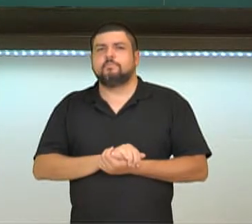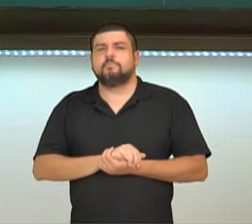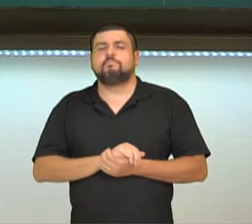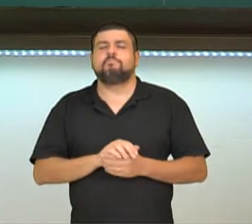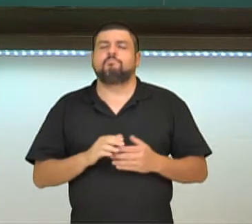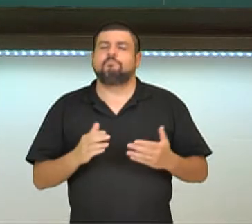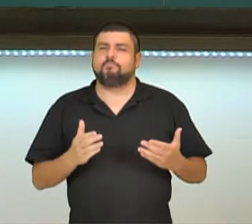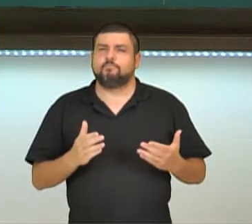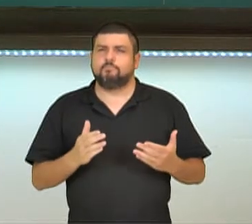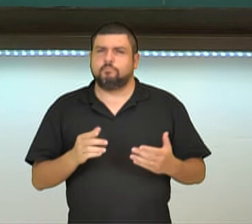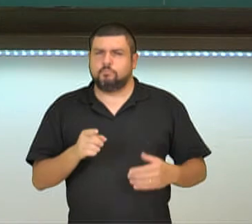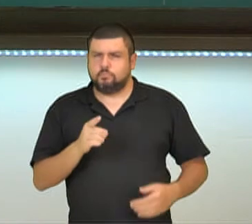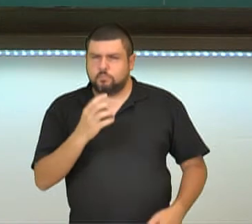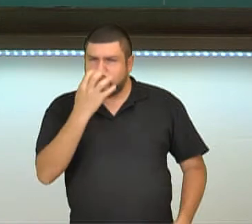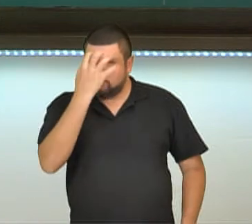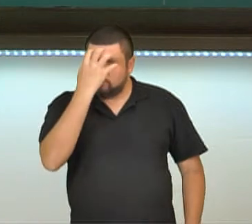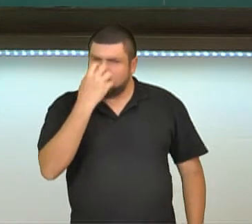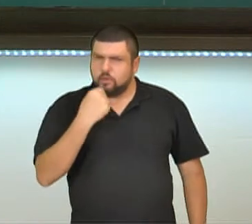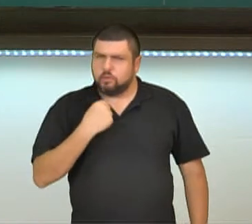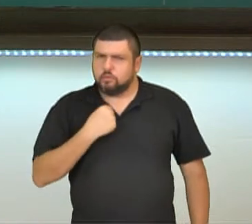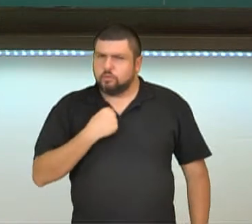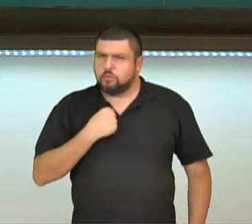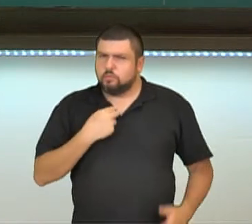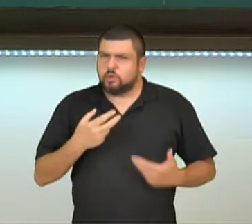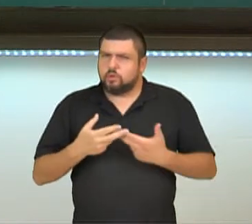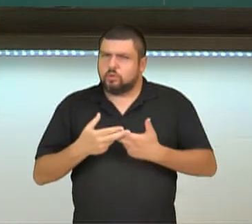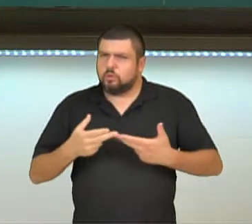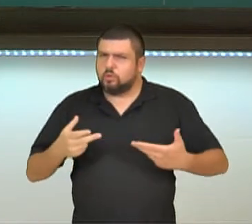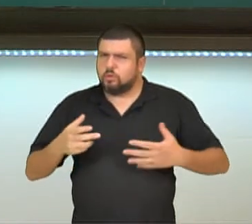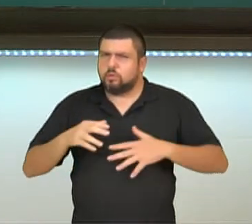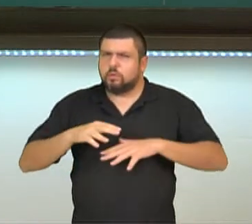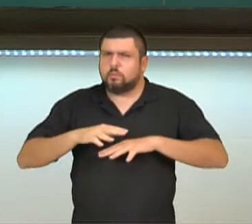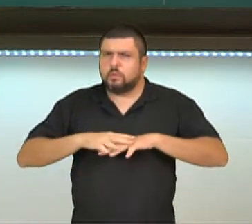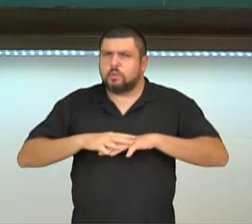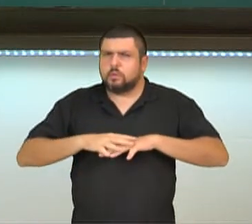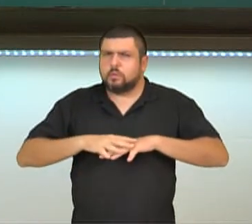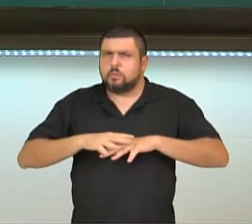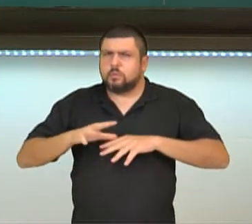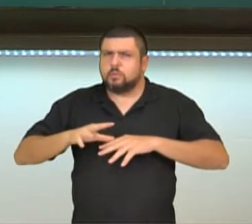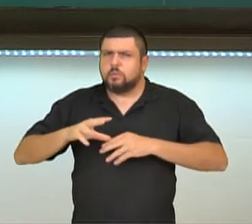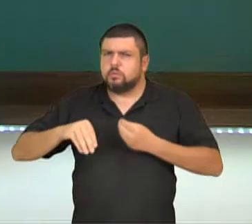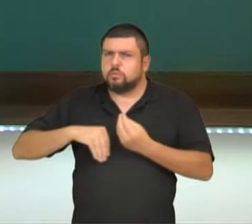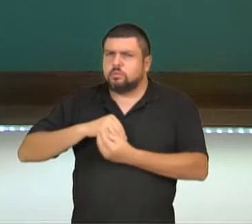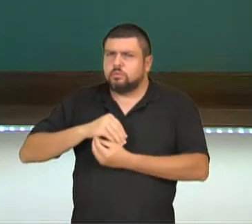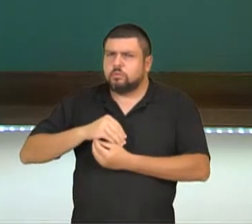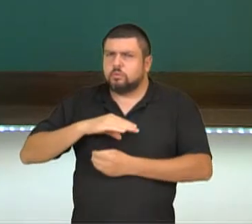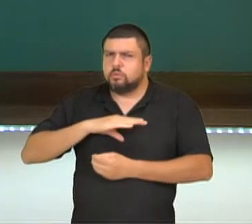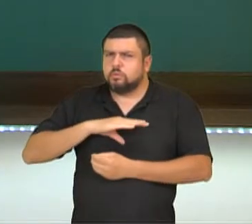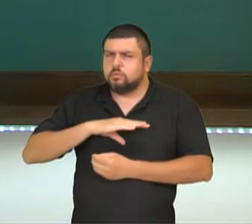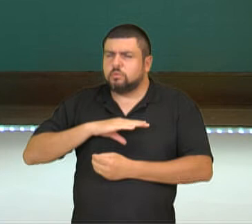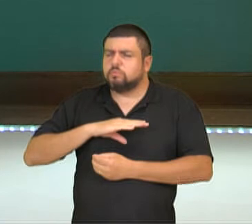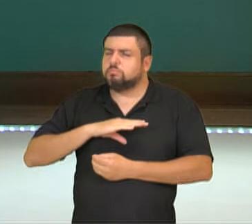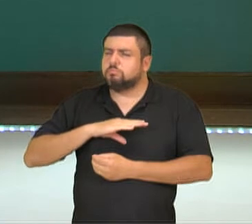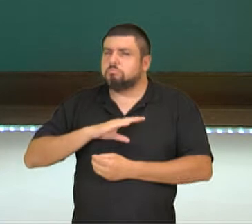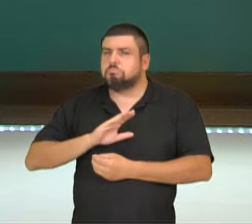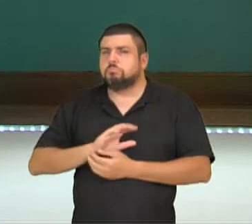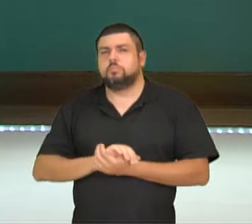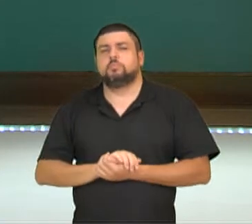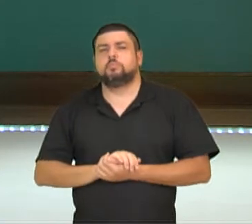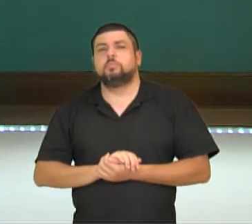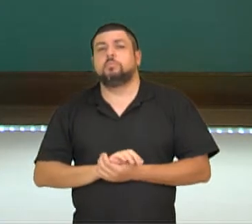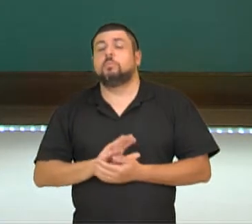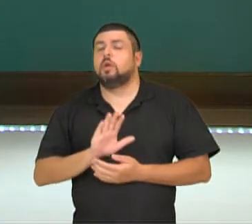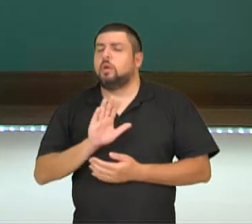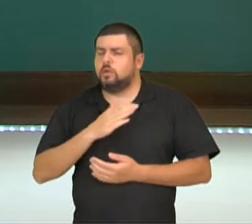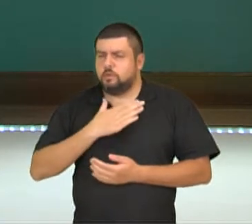Ah, você está bravo comigo porque tem coisa de matemática e língua portuguesa? Pois é, pessoal. Você percebeu